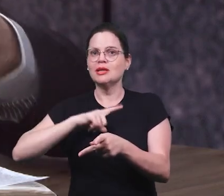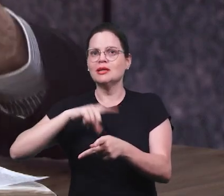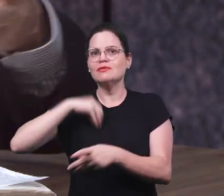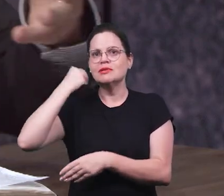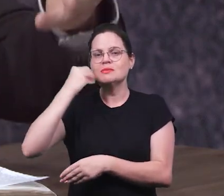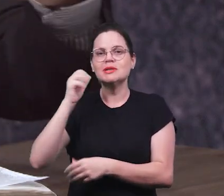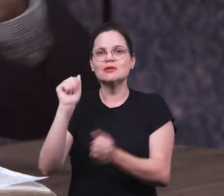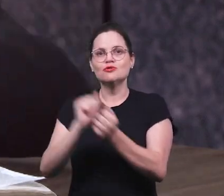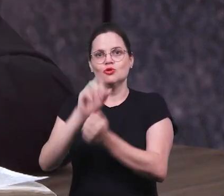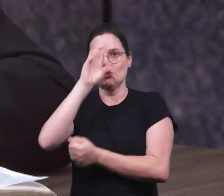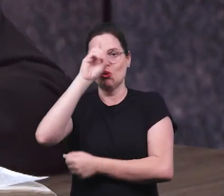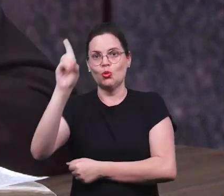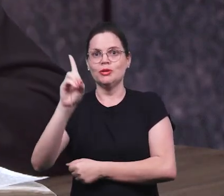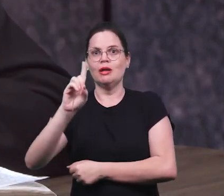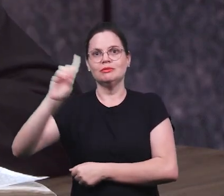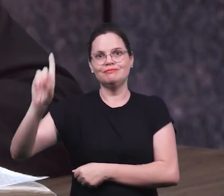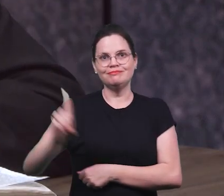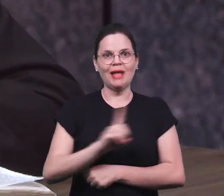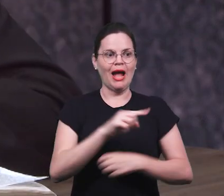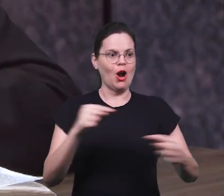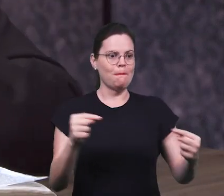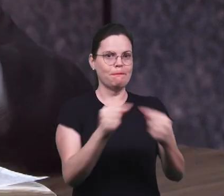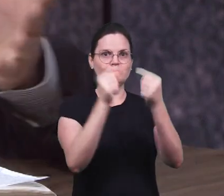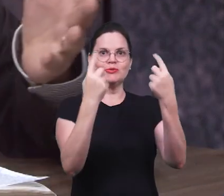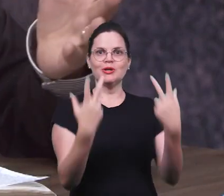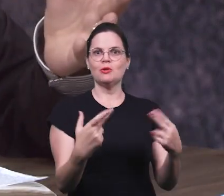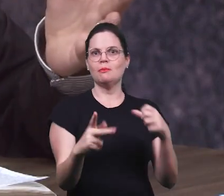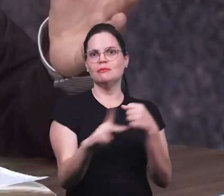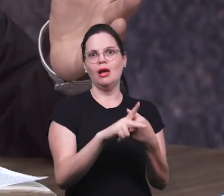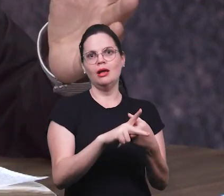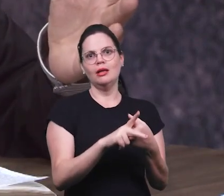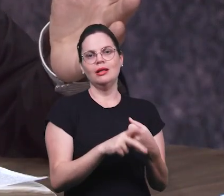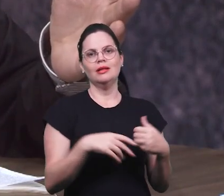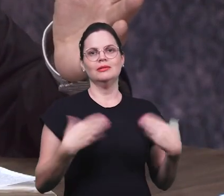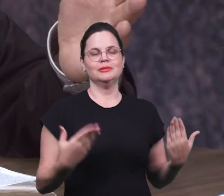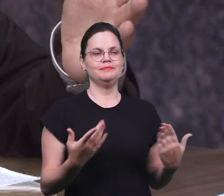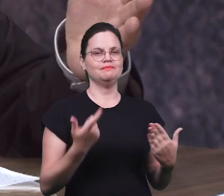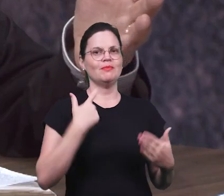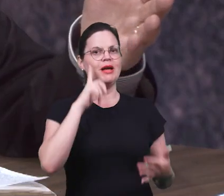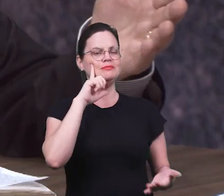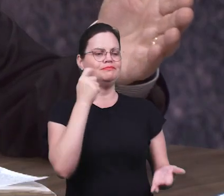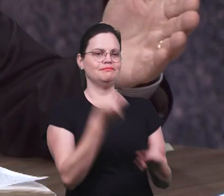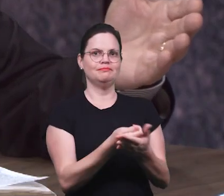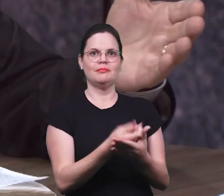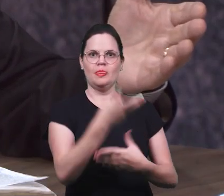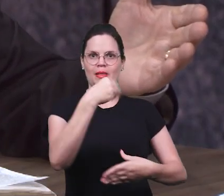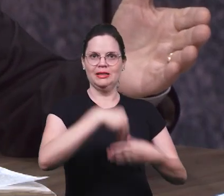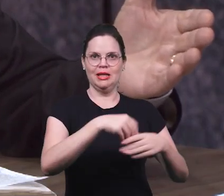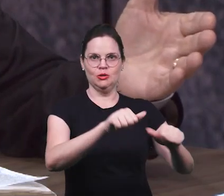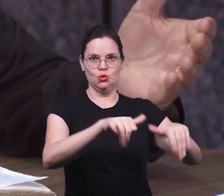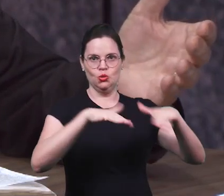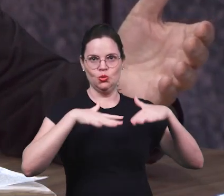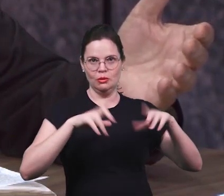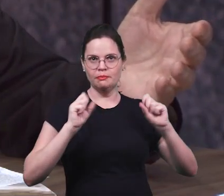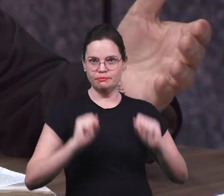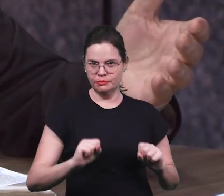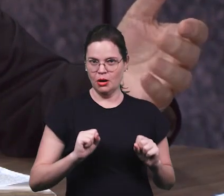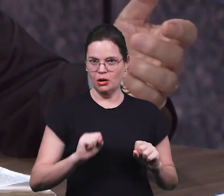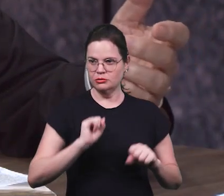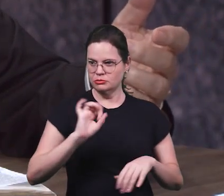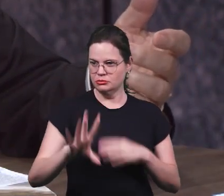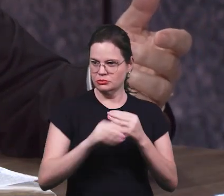daquilo que o Espírito Santo estava realizando. E a conclusão do concílio, podemos repetir aqui a